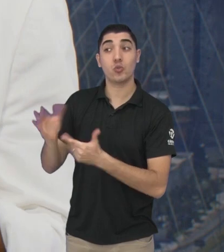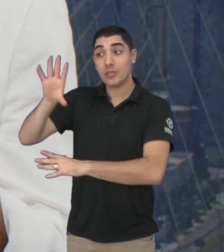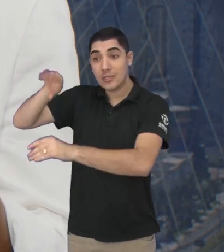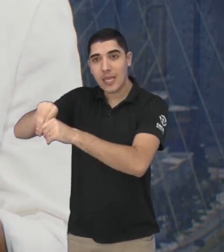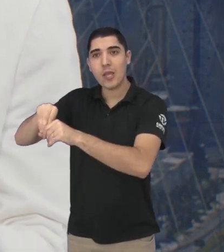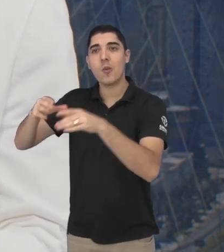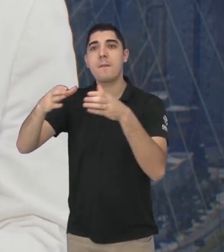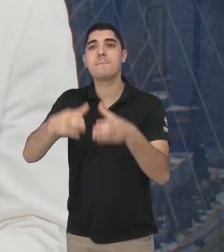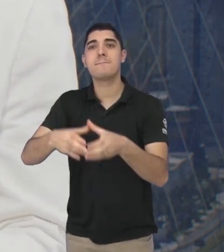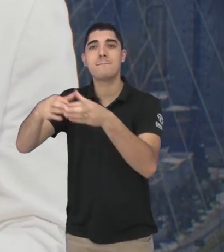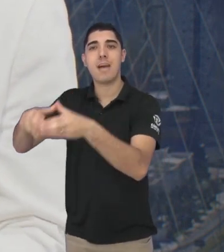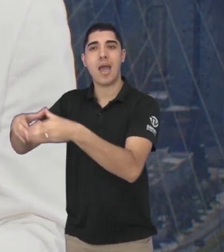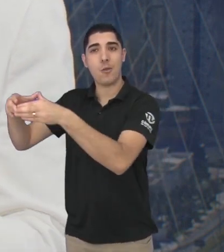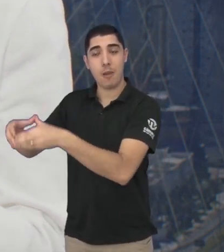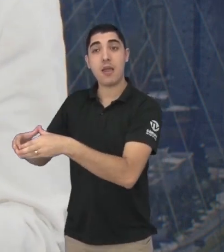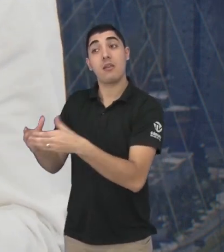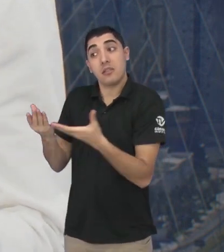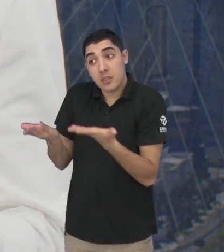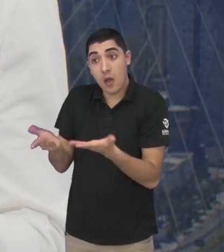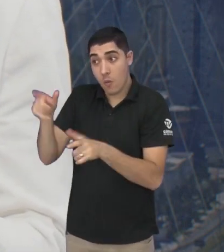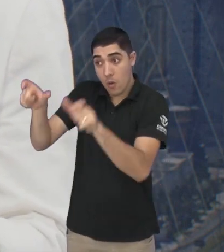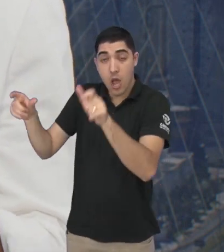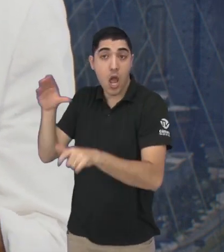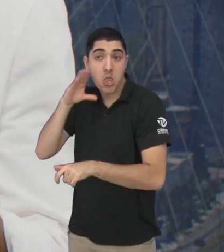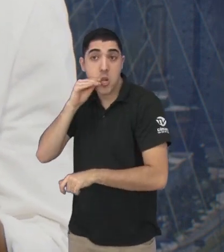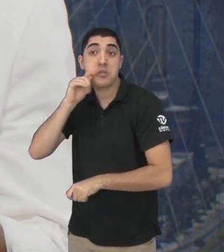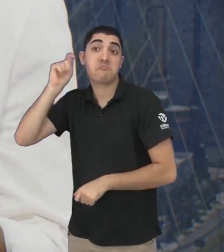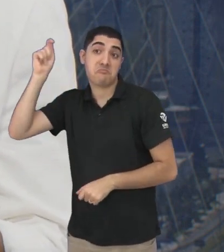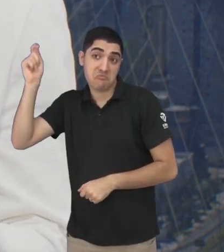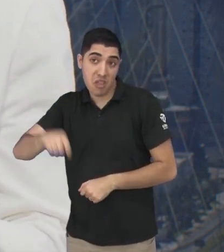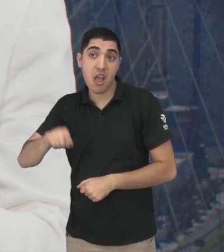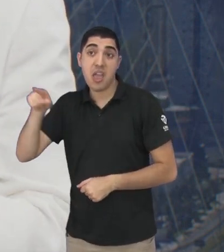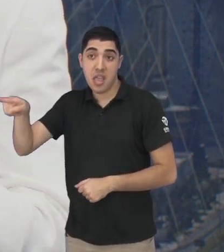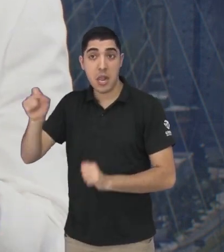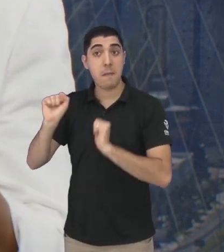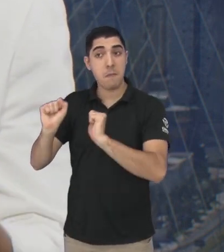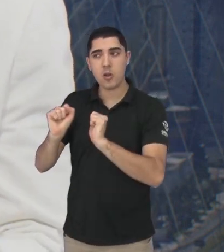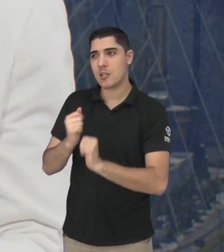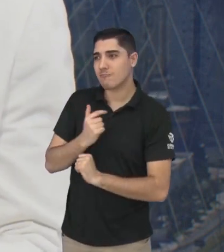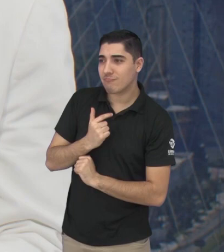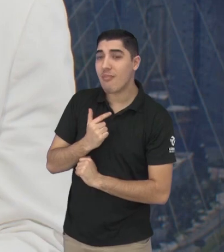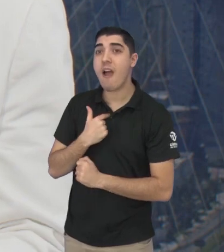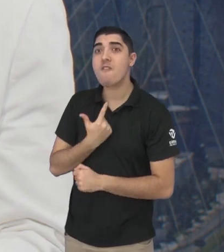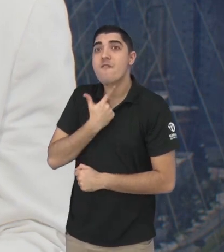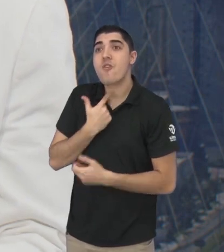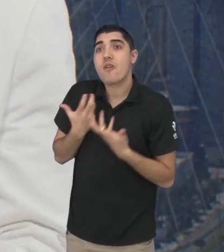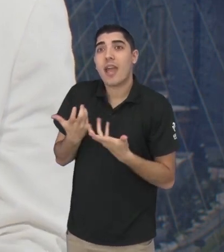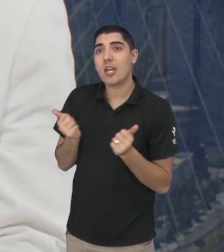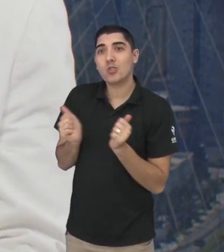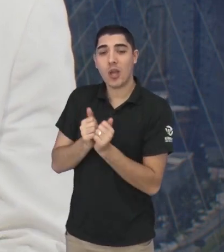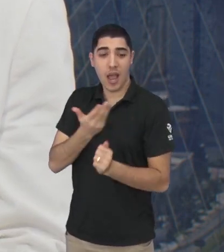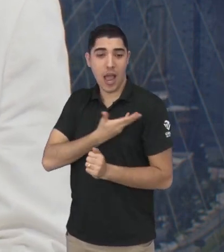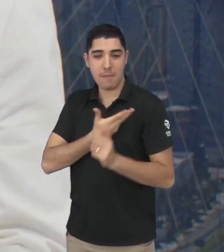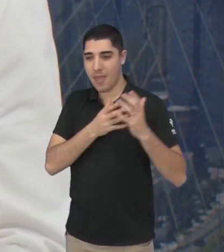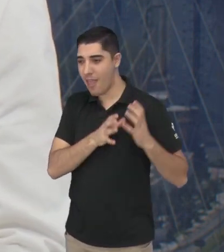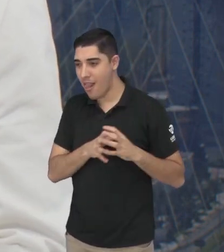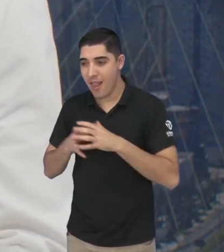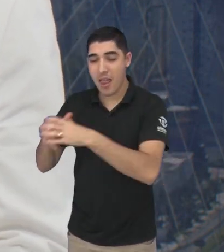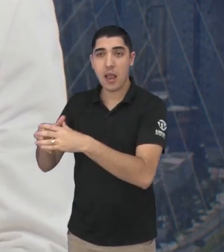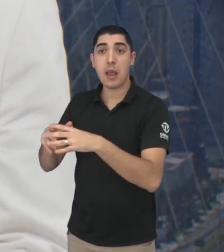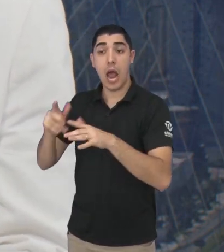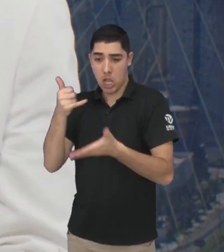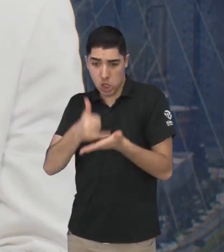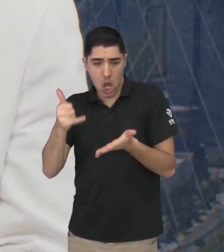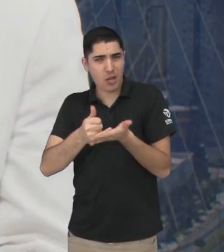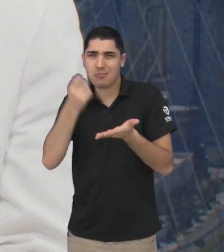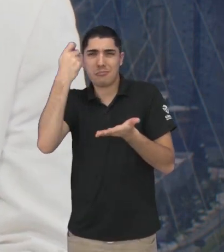isso traz para esse adolescente uma opção, que ele pode se envolver, que ele pode estar ali com os amigos sem utilizar a